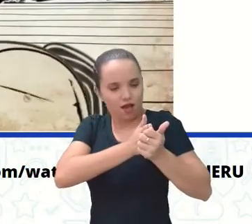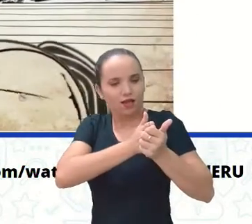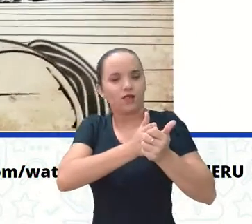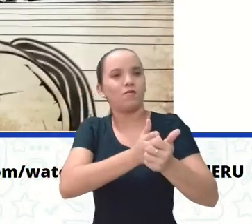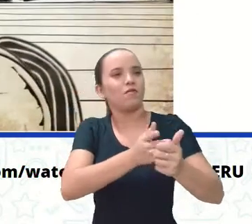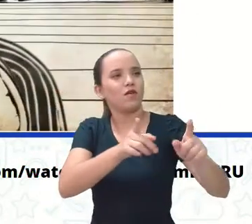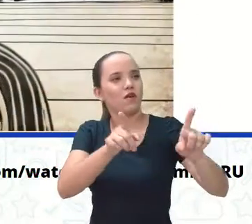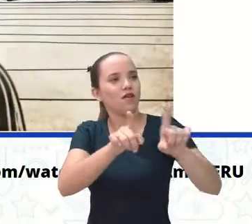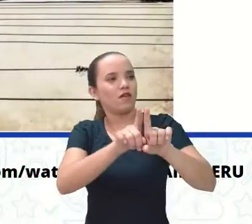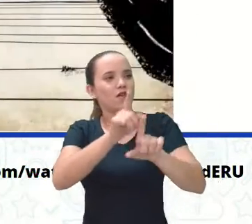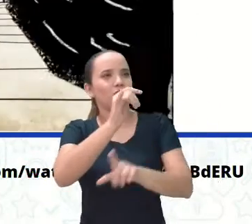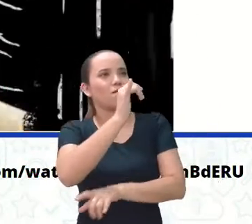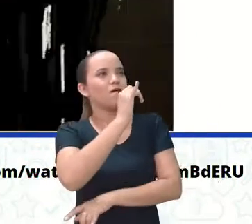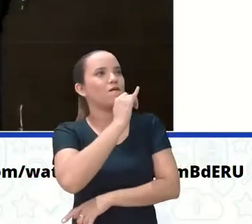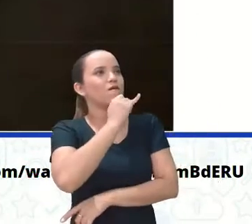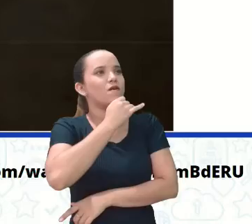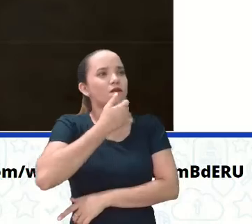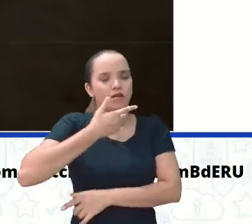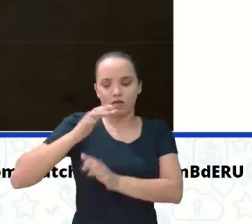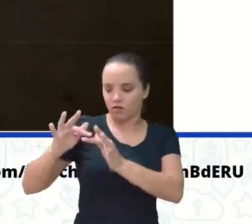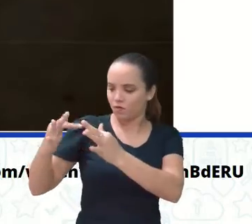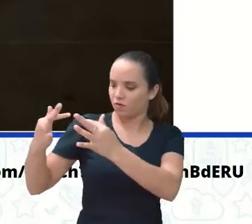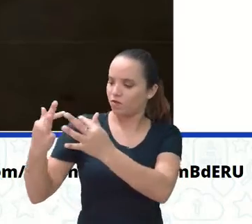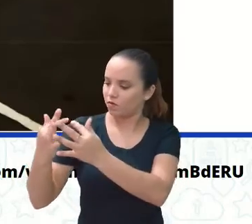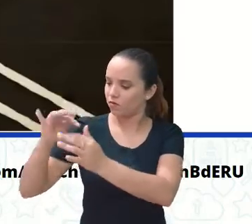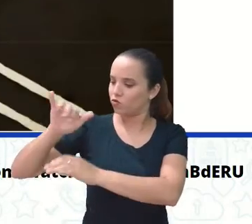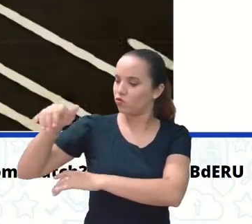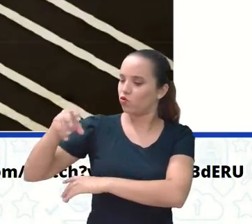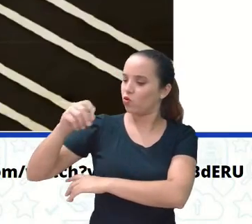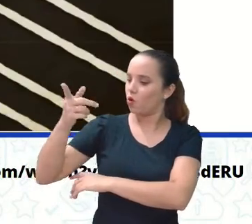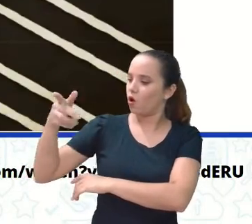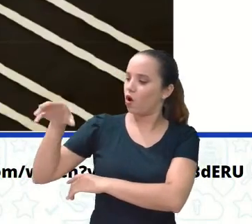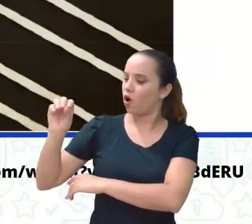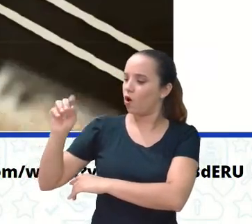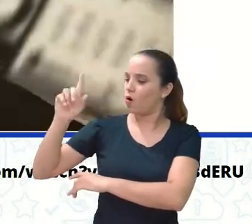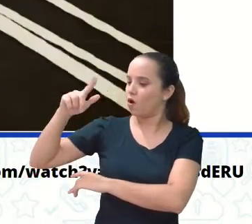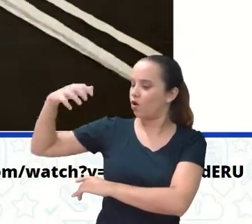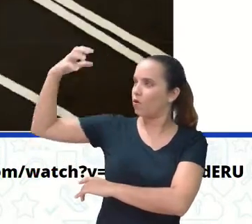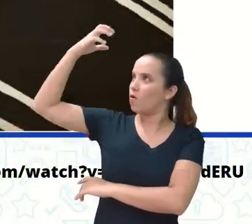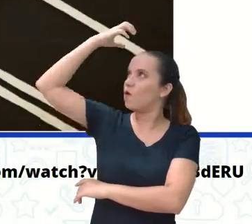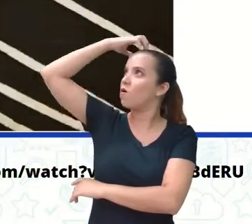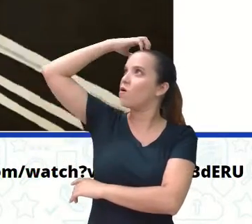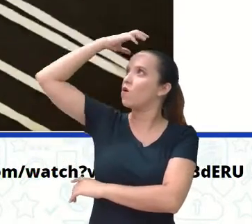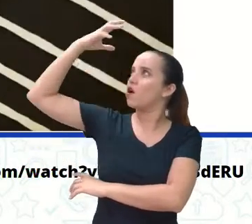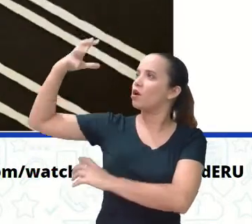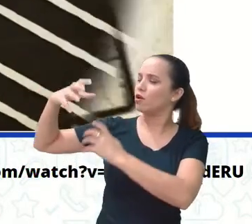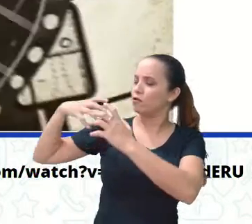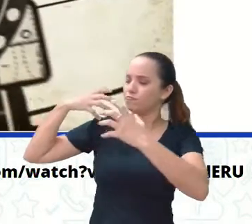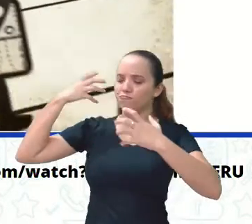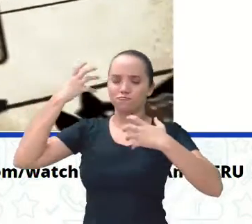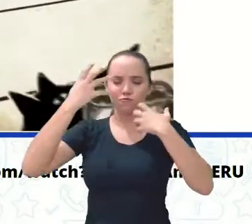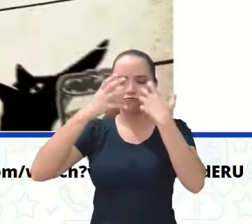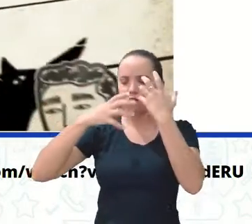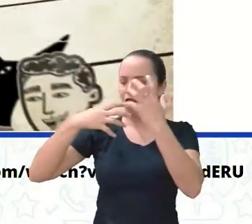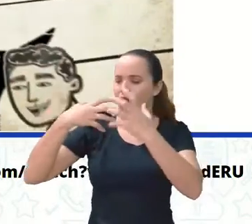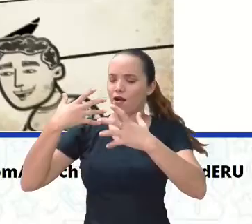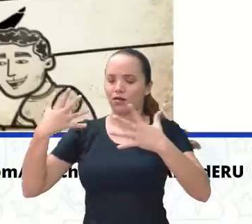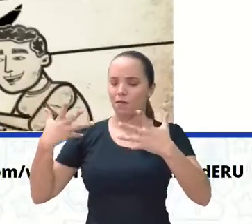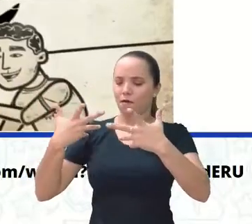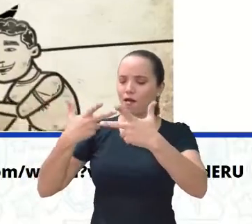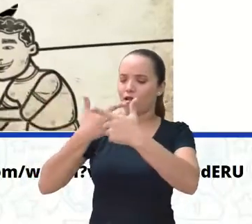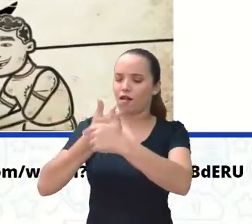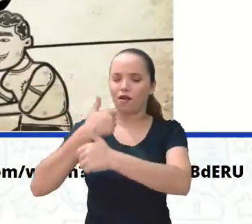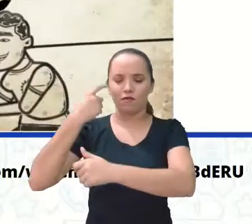pelo exemplo do pai, João. O rei e seu cantar divino, ao som